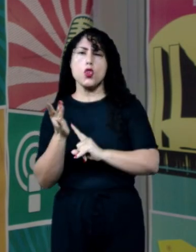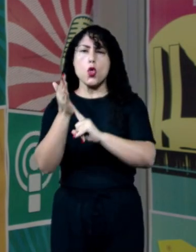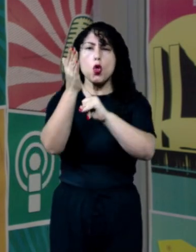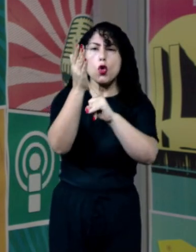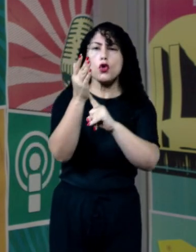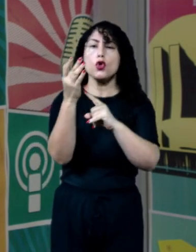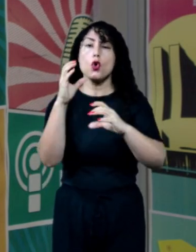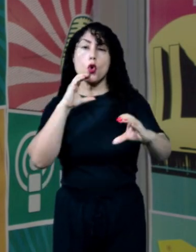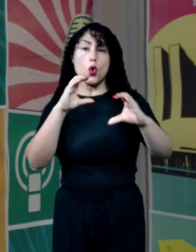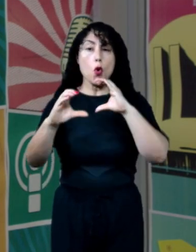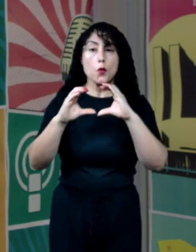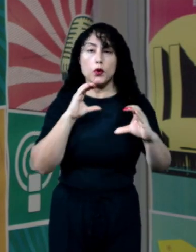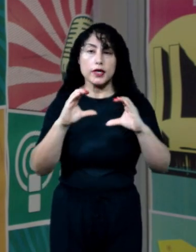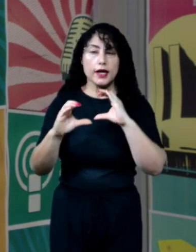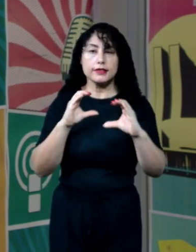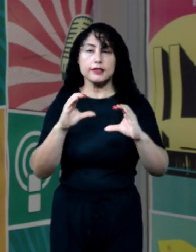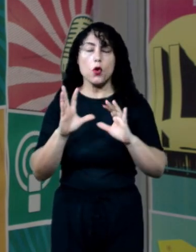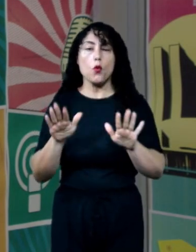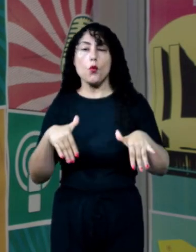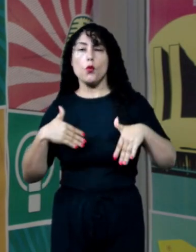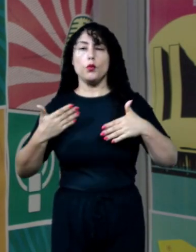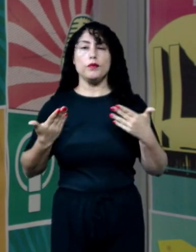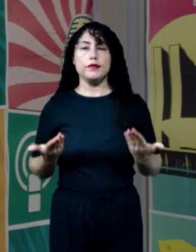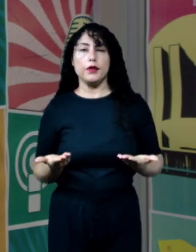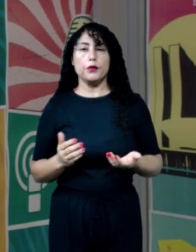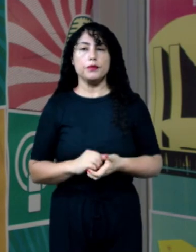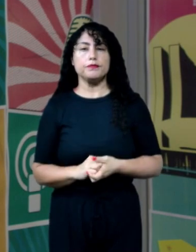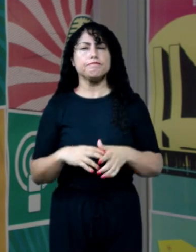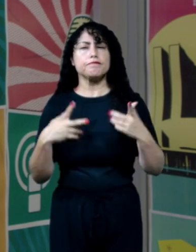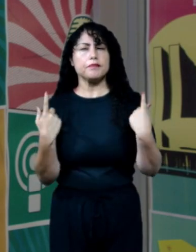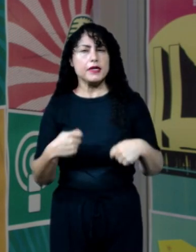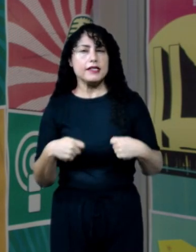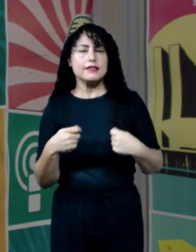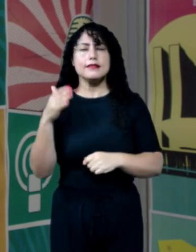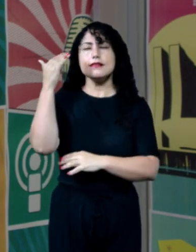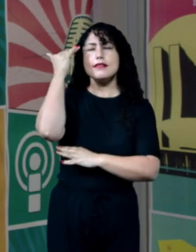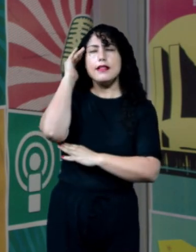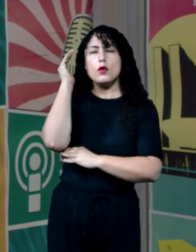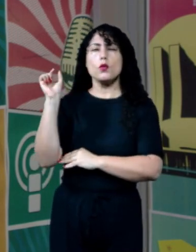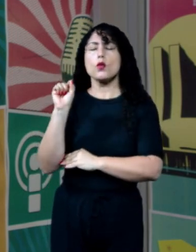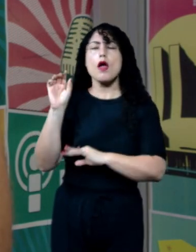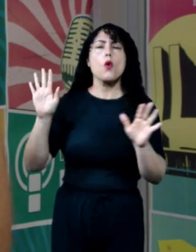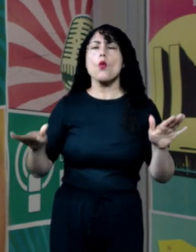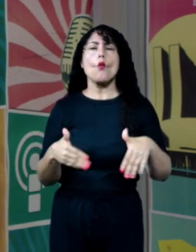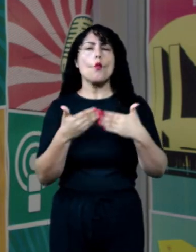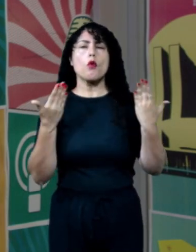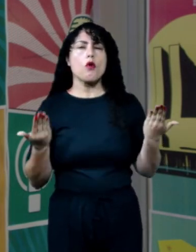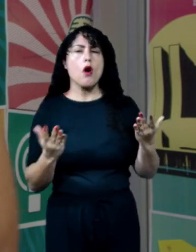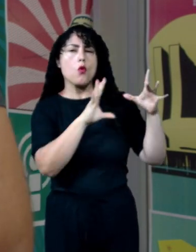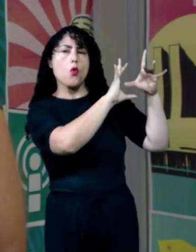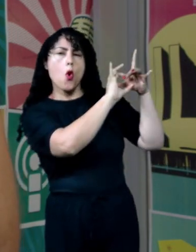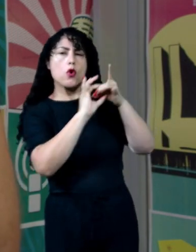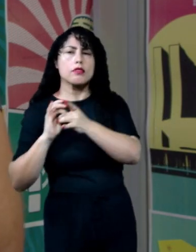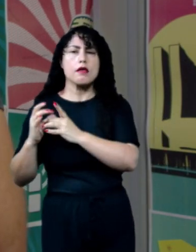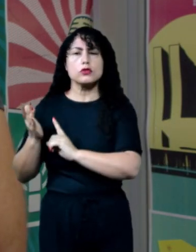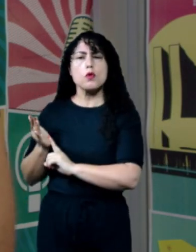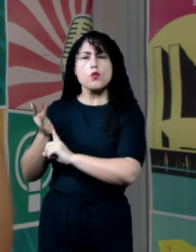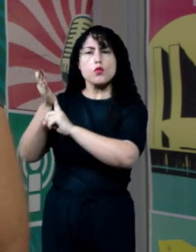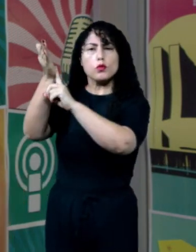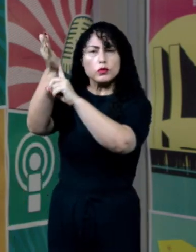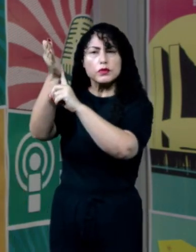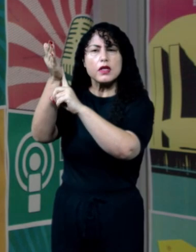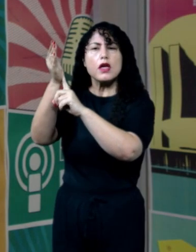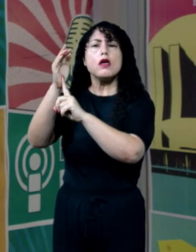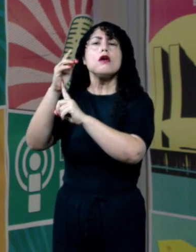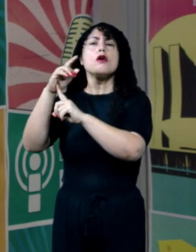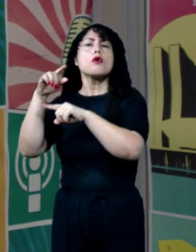comunicação. Então, assim, é necessário a gente entender qual é esse contexto tecnológico e suas